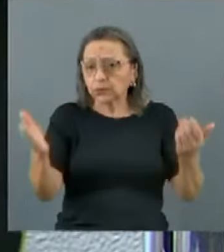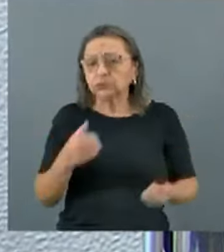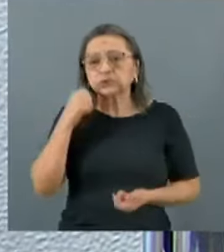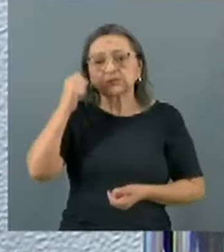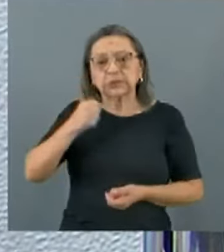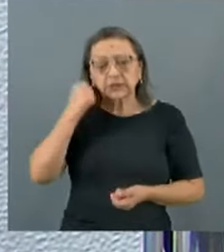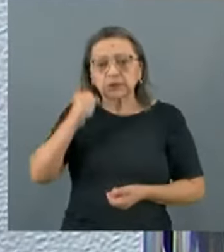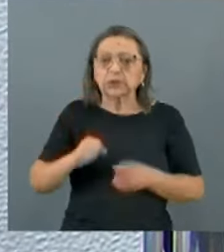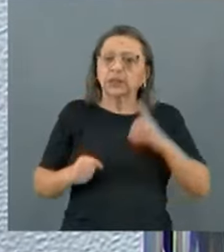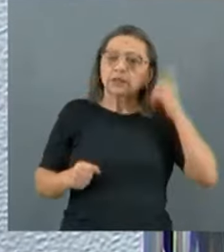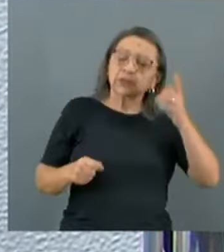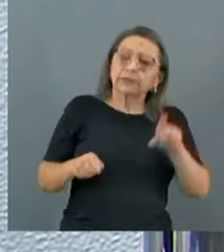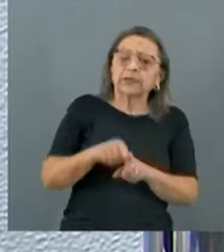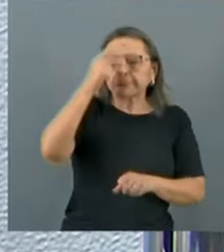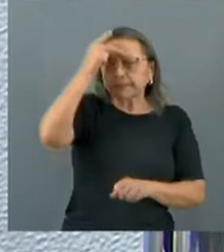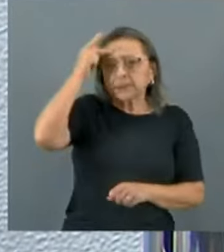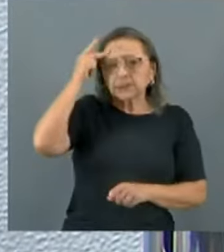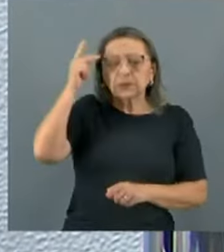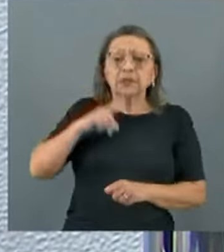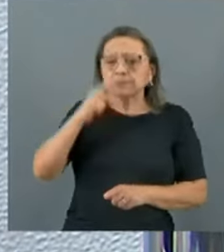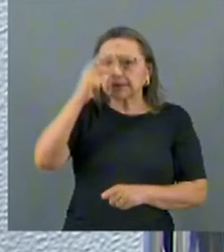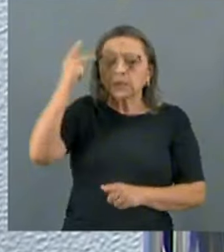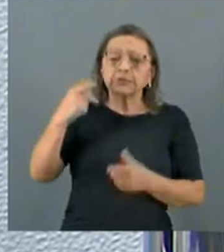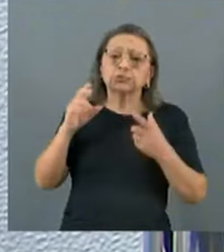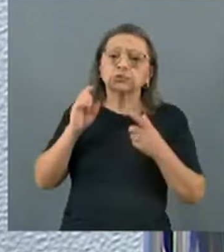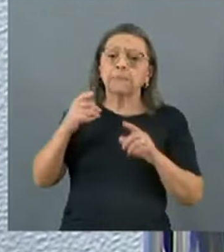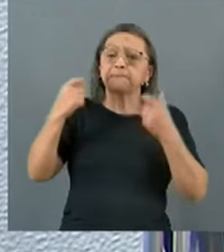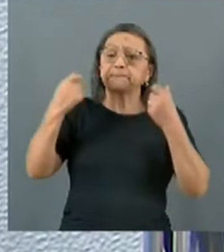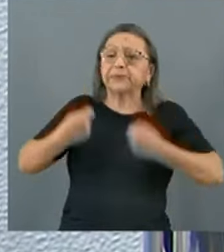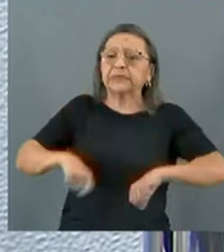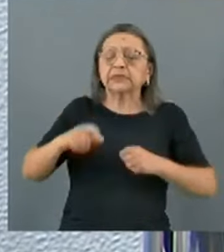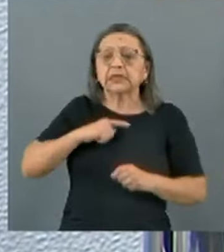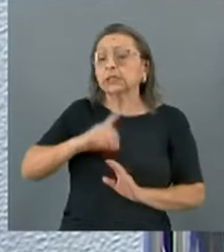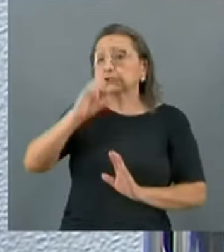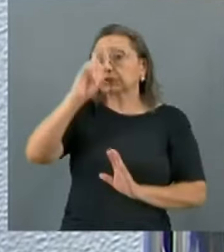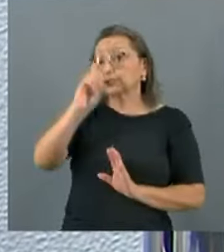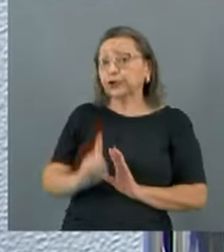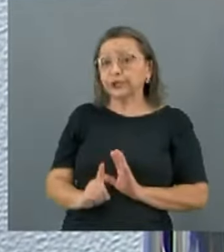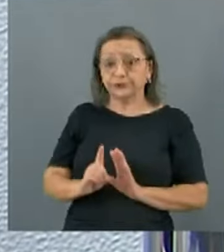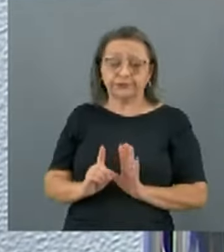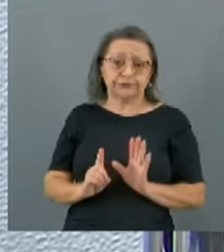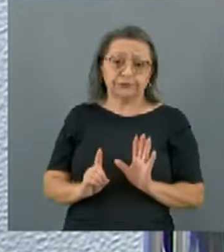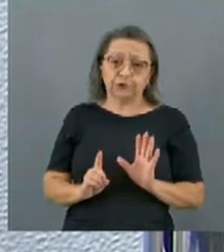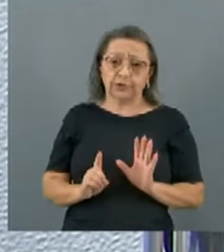das pessoas que precisam só ter o direito de ir e vir.